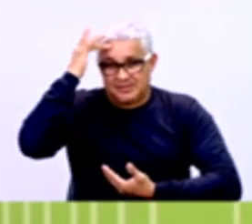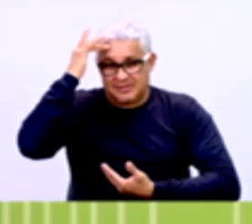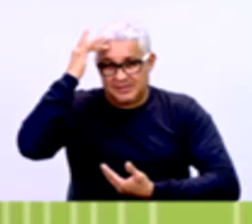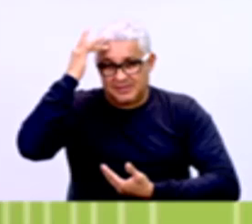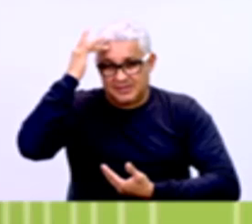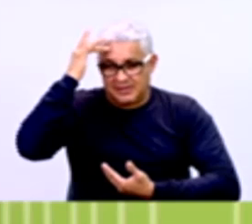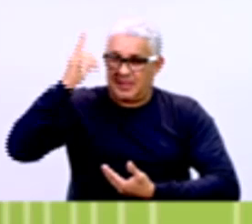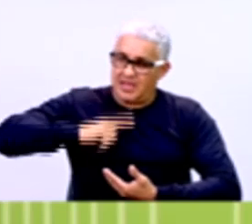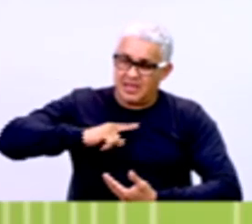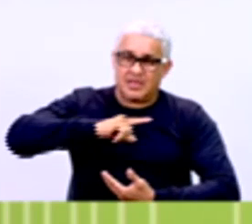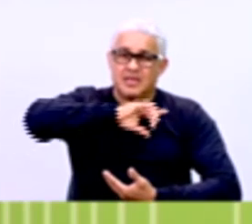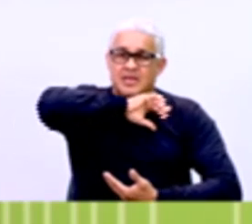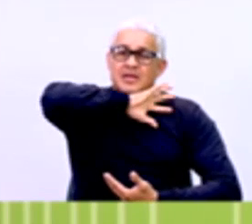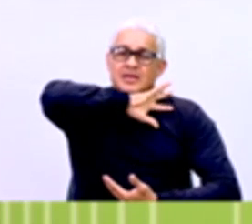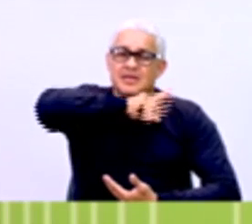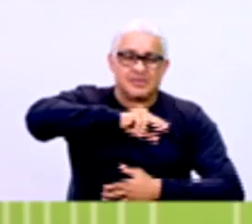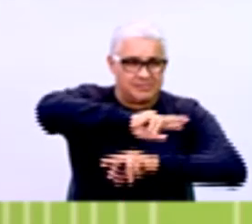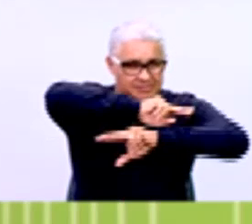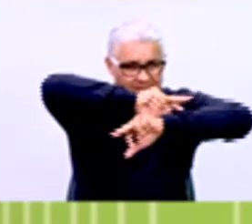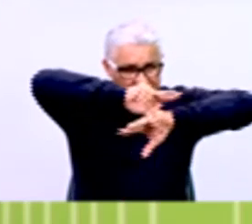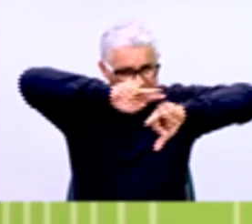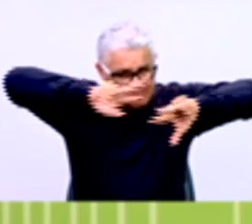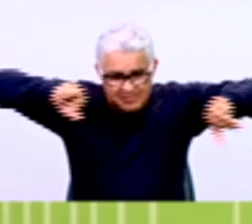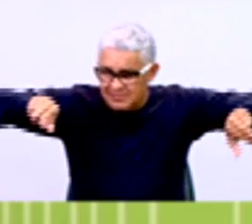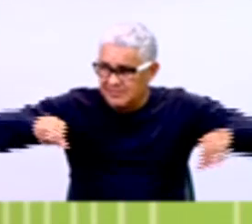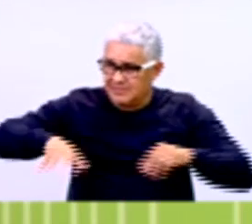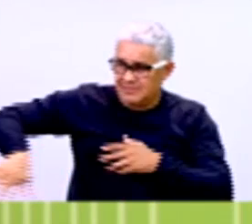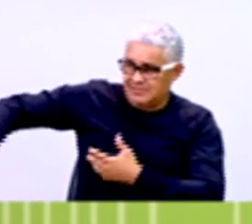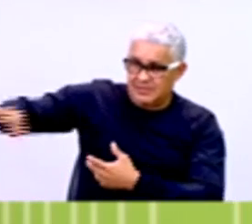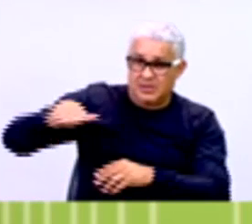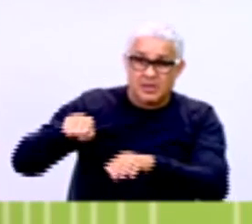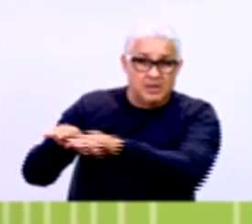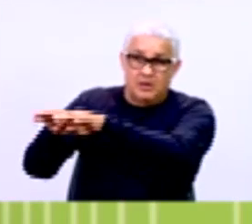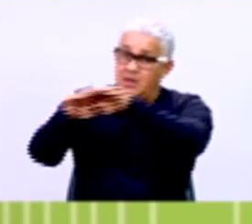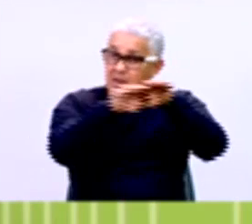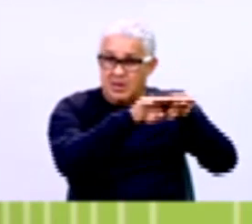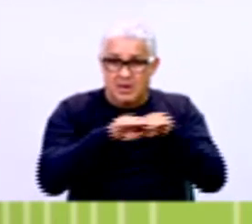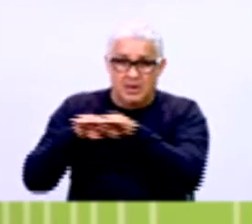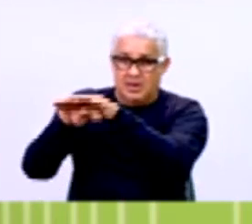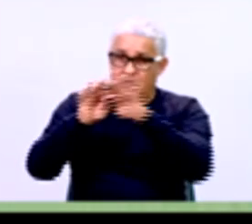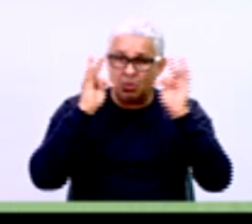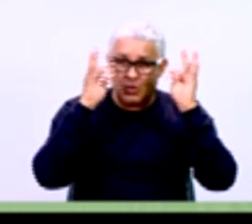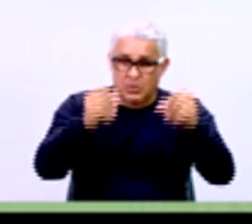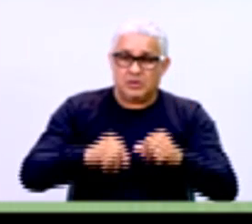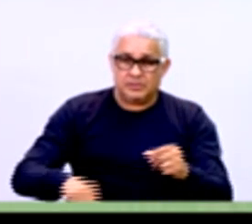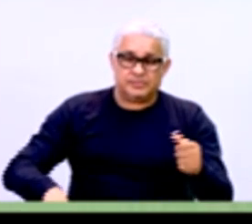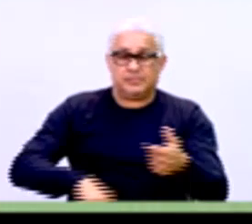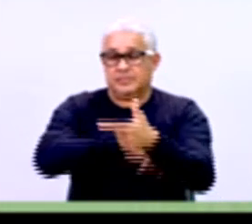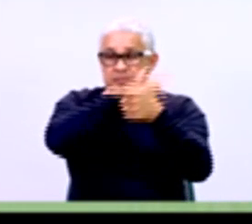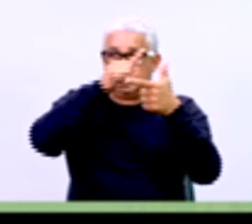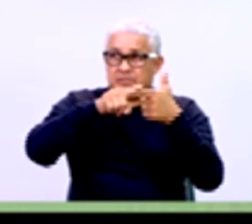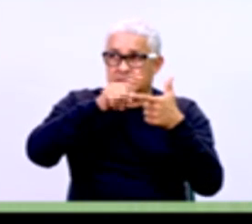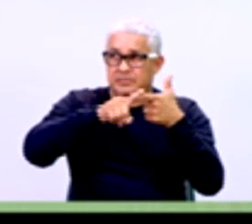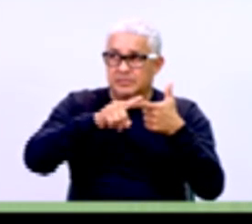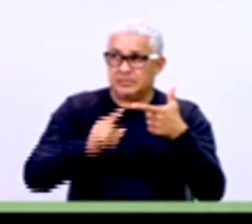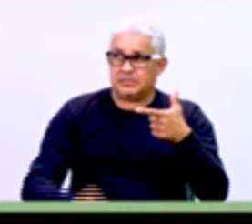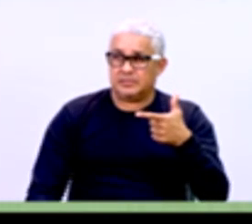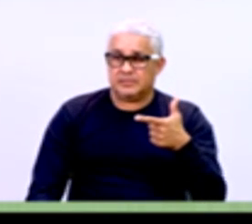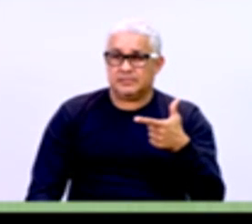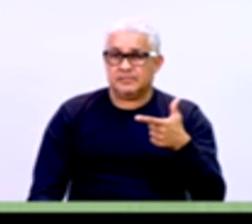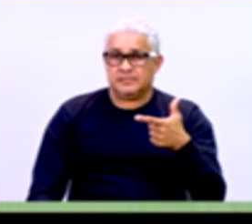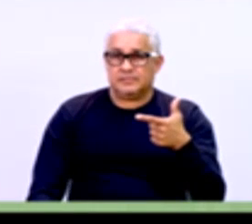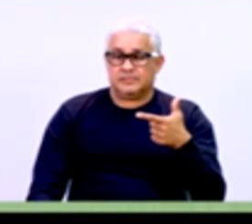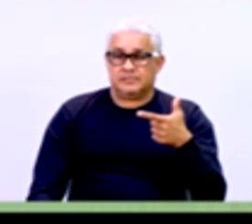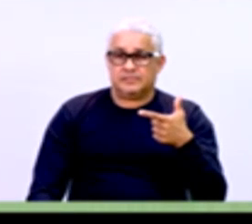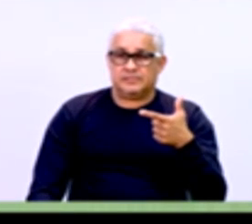os animais, os outros elementos da natureza aqui, mas de uma forma igualitária, certo? Um segundo estágio é caracterizado